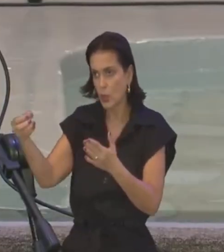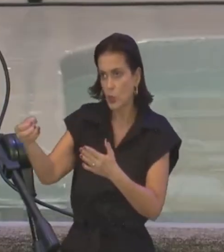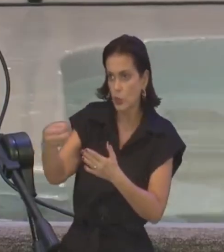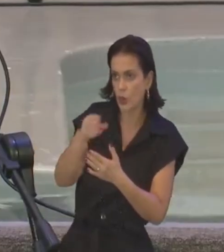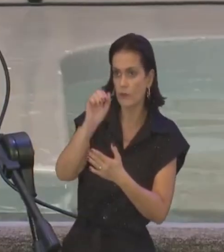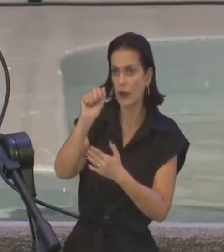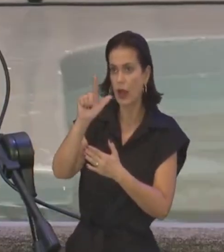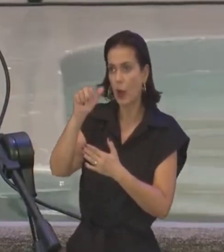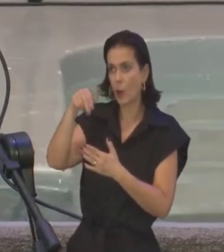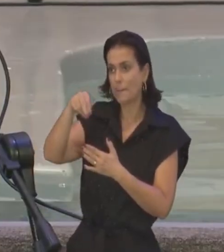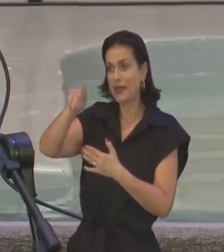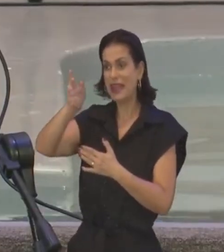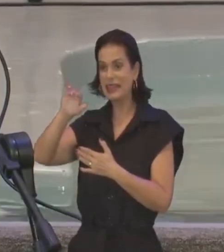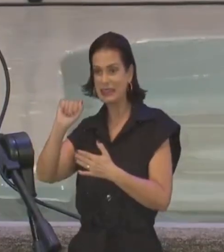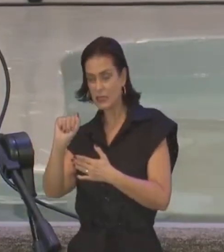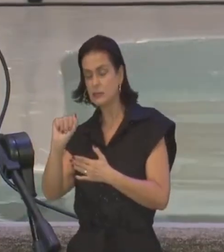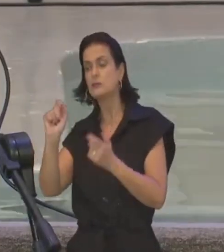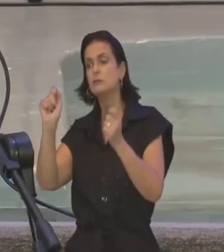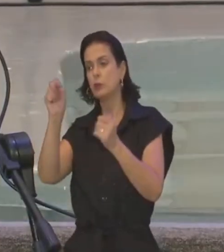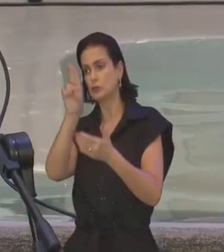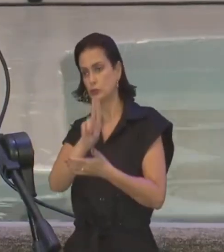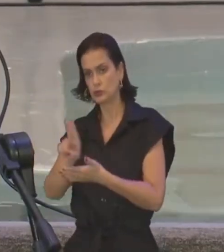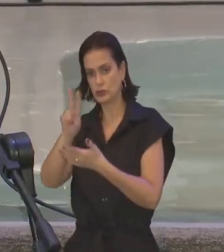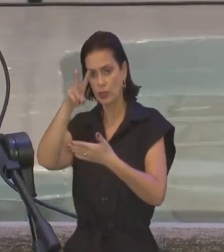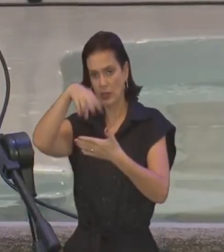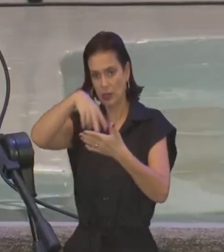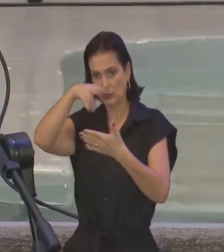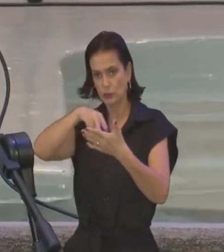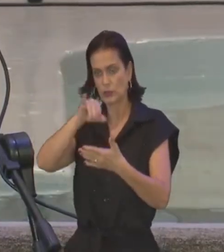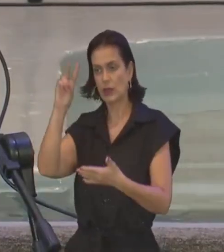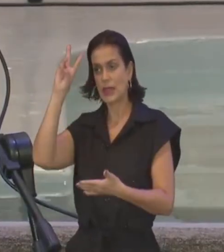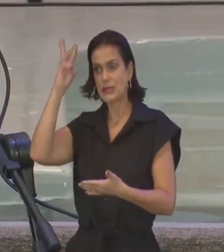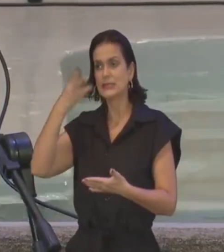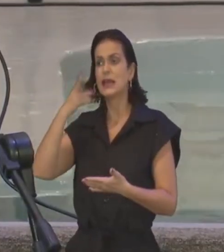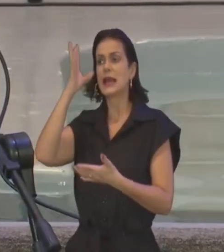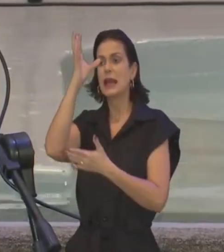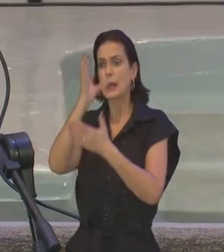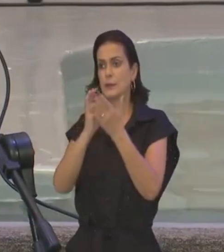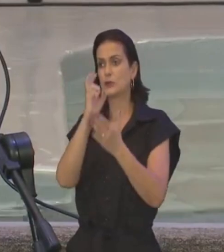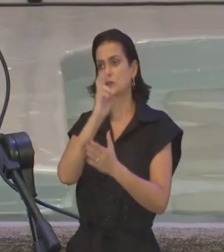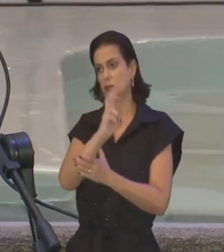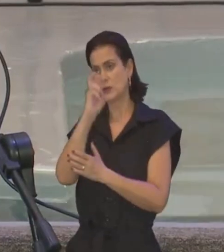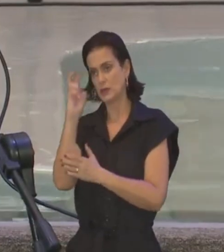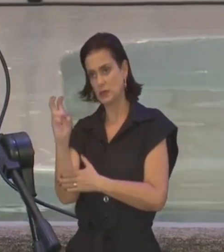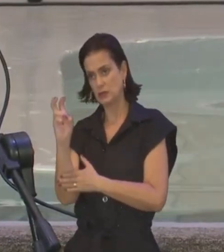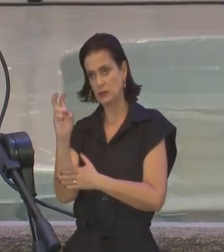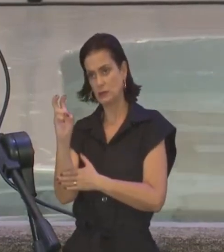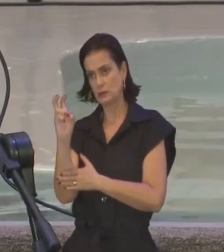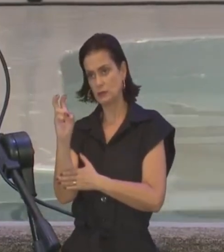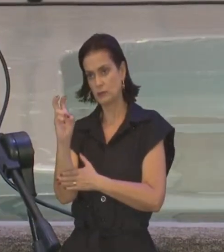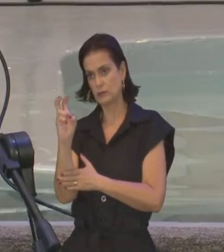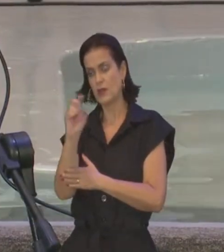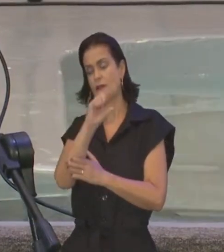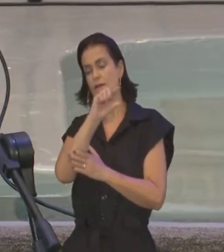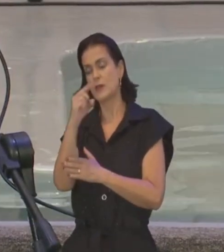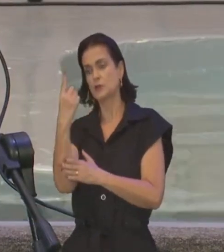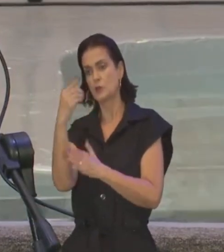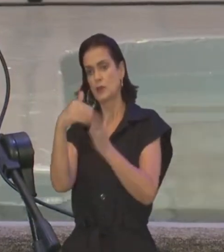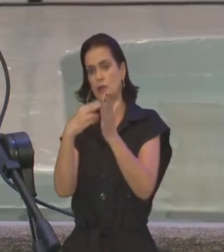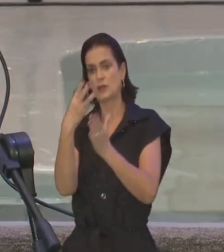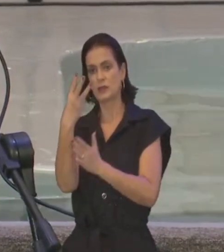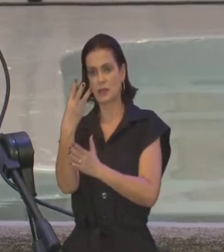Almeida, você pode utilizar. Isaías, capítulo 55, os versos de 1 a